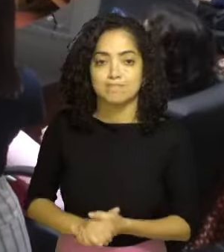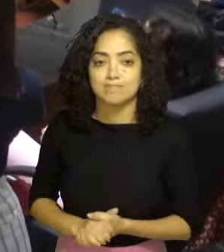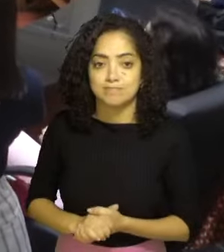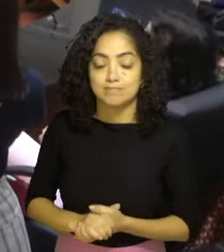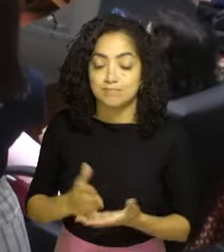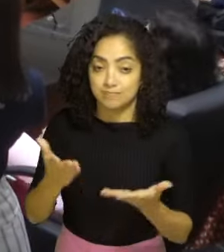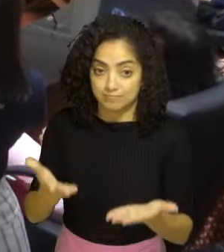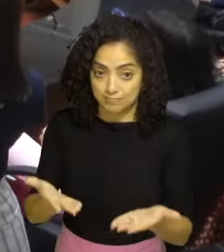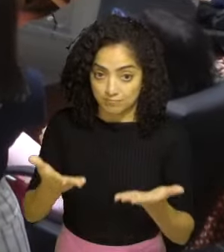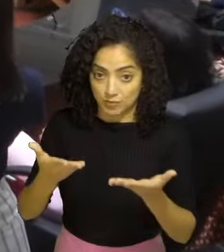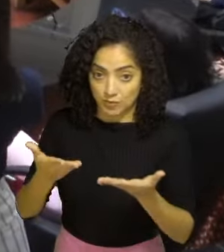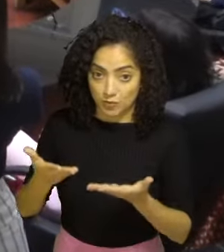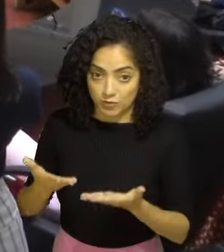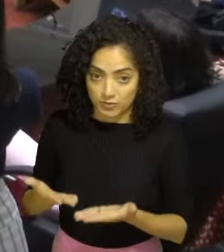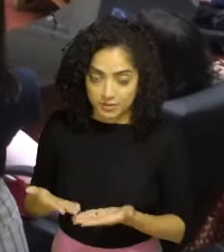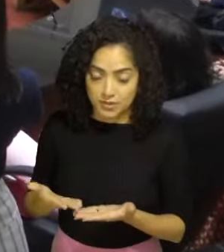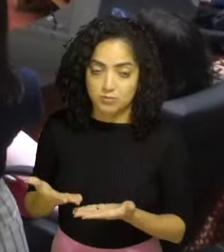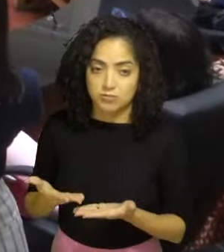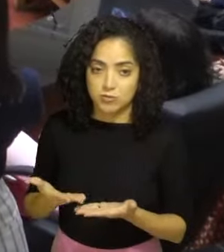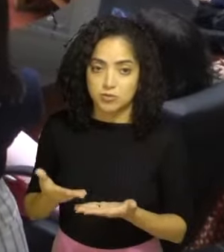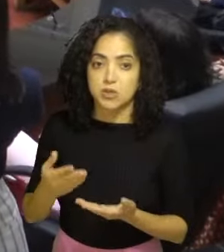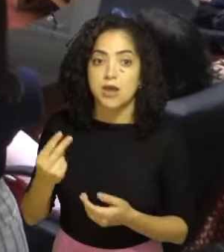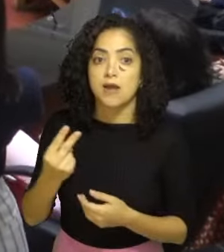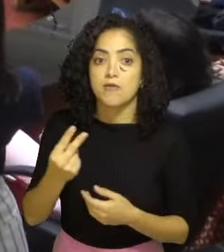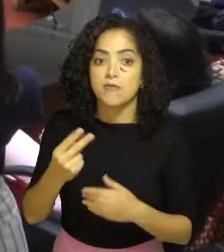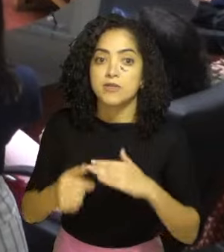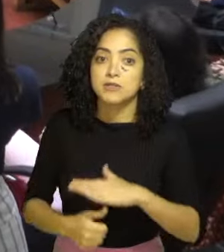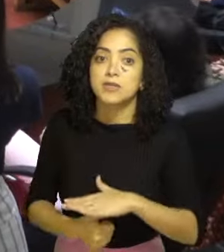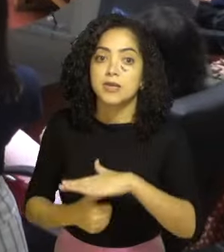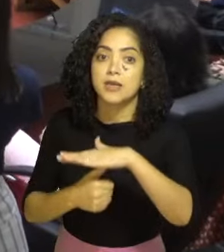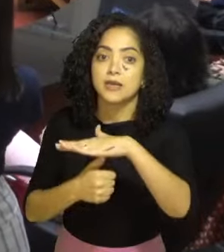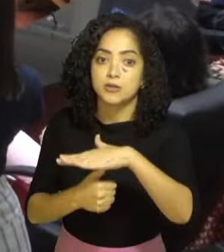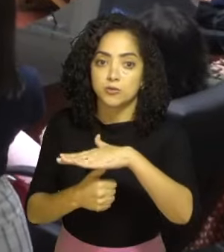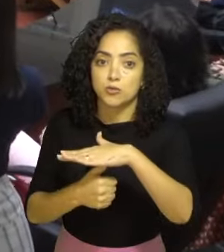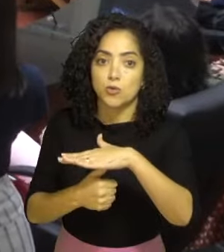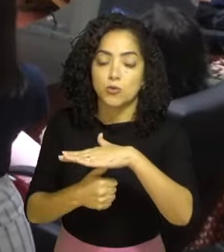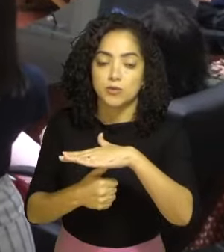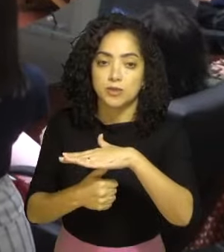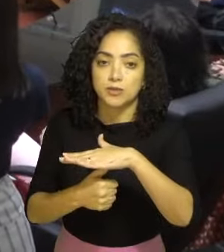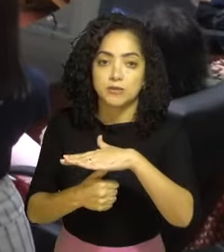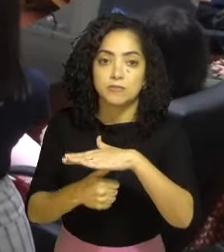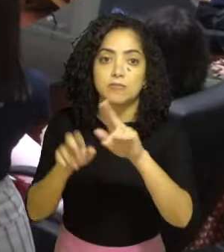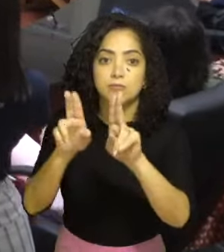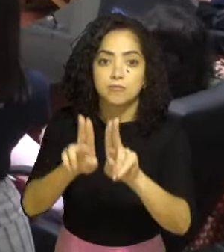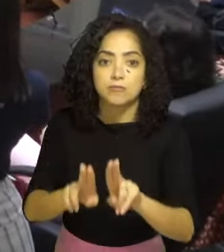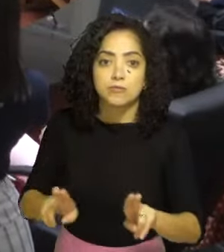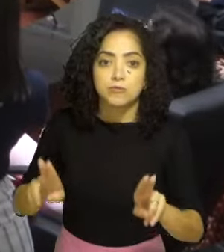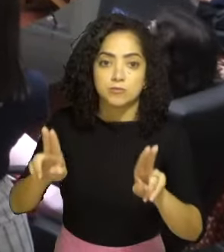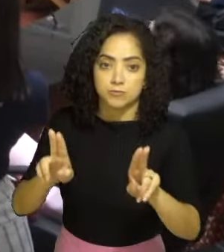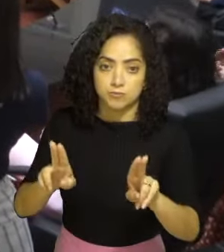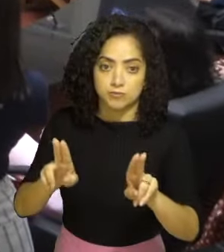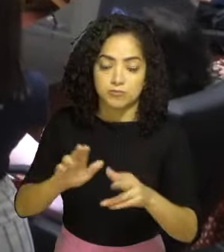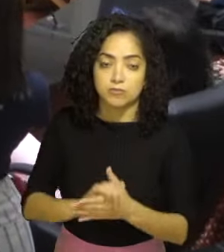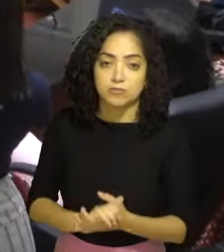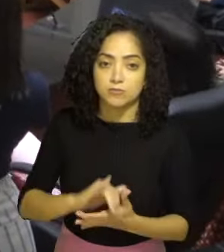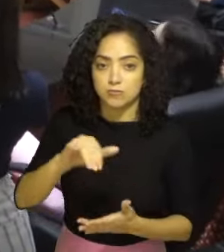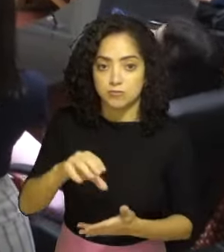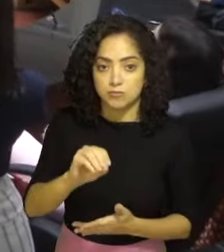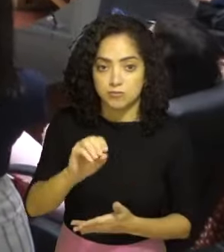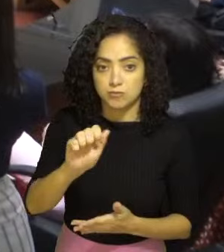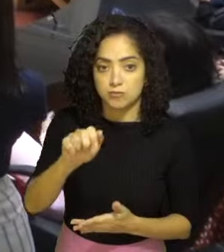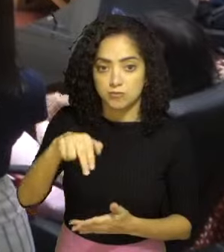para receber a homenagem a vice-reitora da Universidade Federal de Santa Catarina, UFSC, senhora Joana